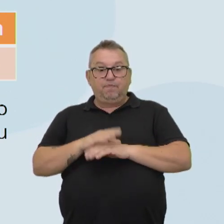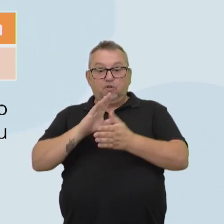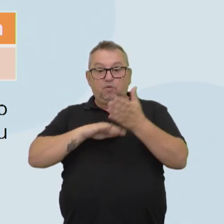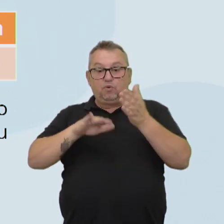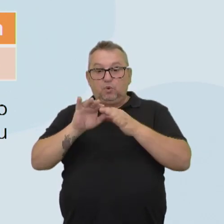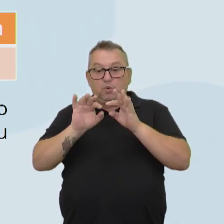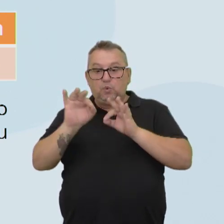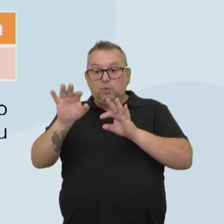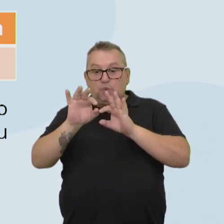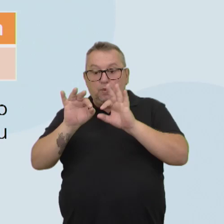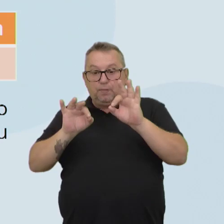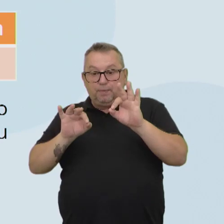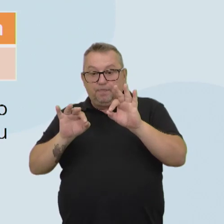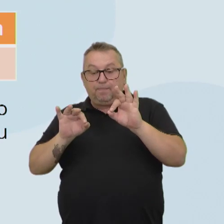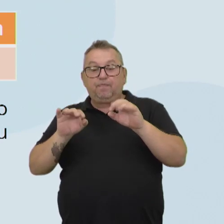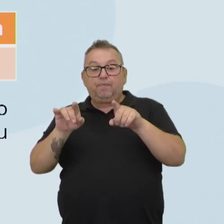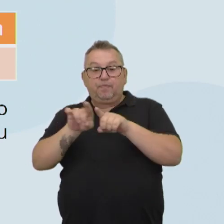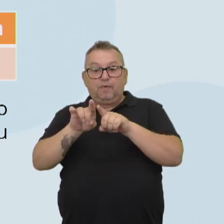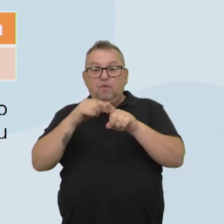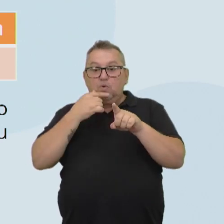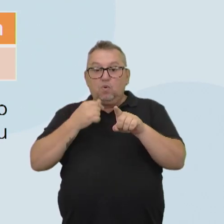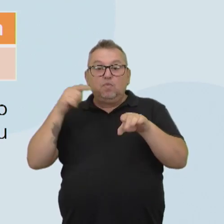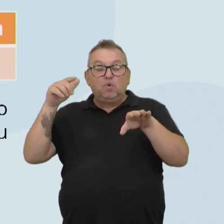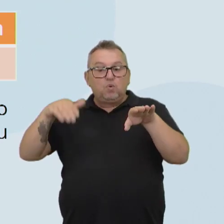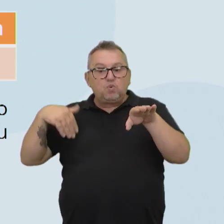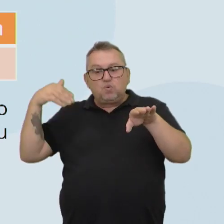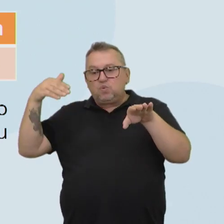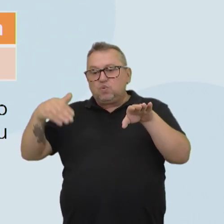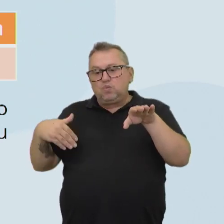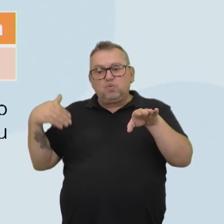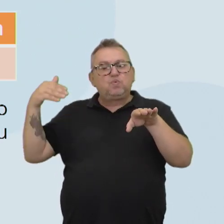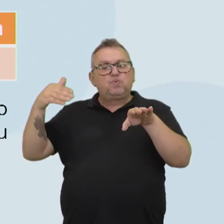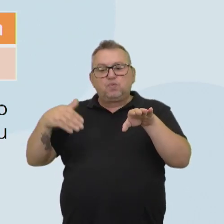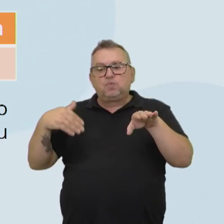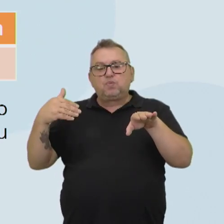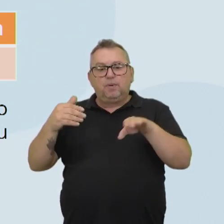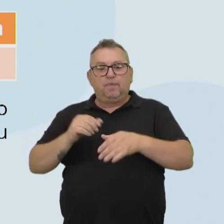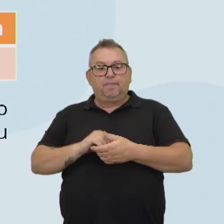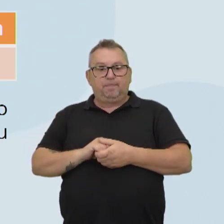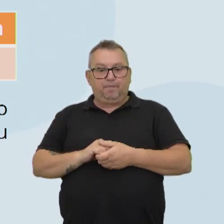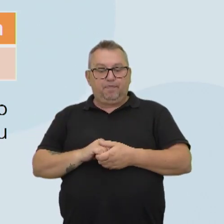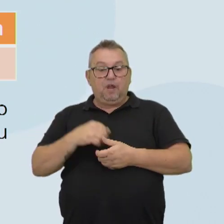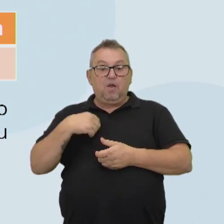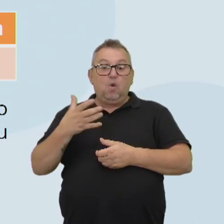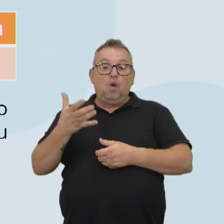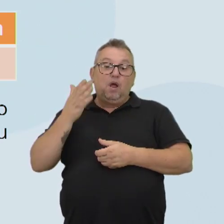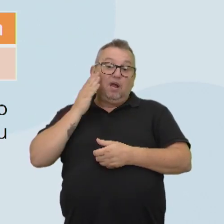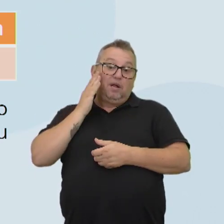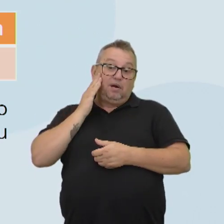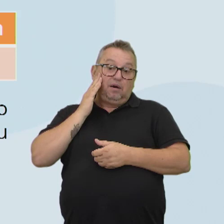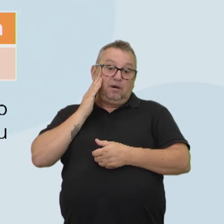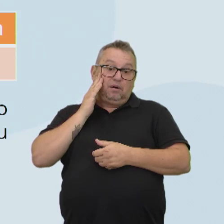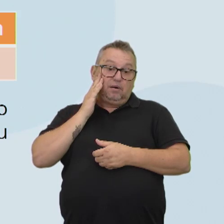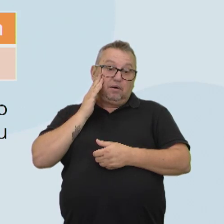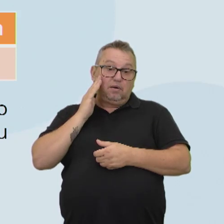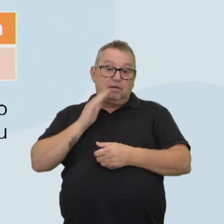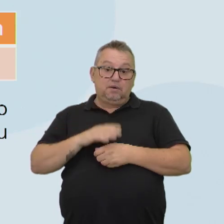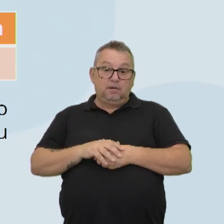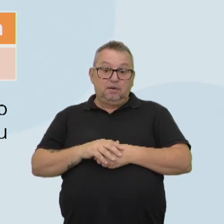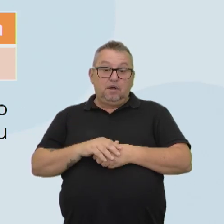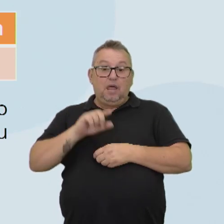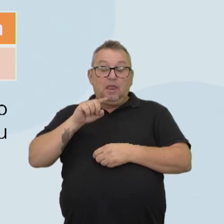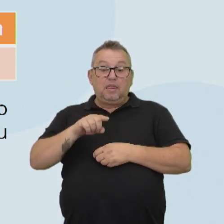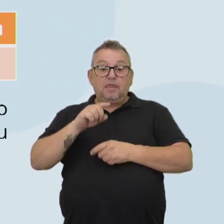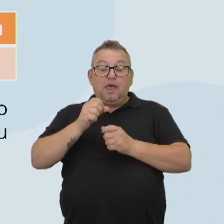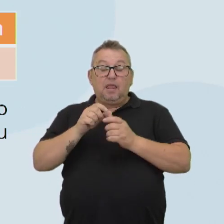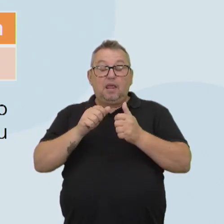as distâncias e o tempo que o carinha gasta para andar cada trecho aí, cada distância. Legal. Eu quero saber aí, ele pergunta, ó, se